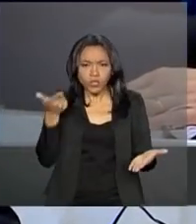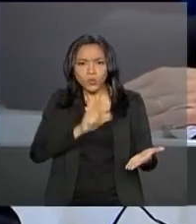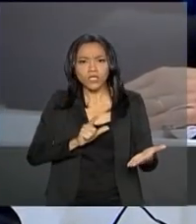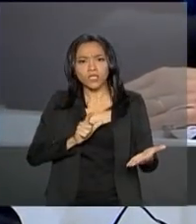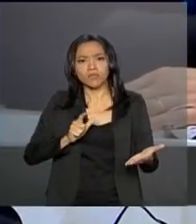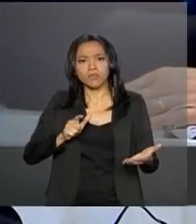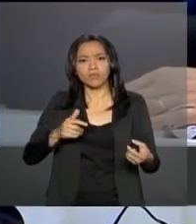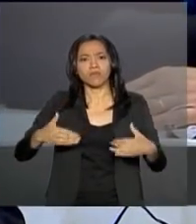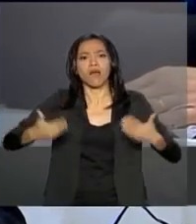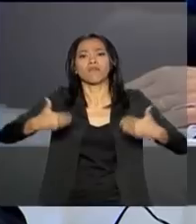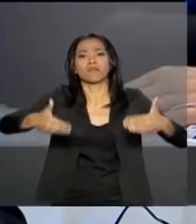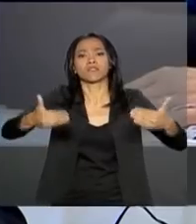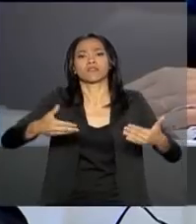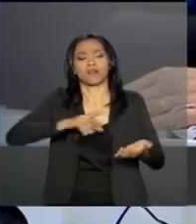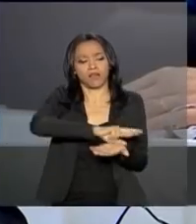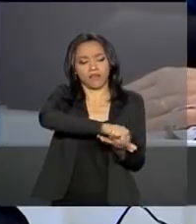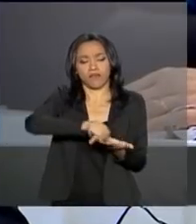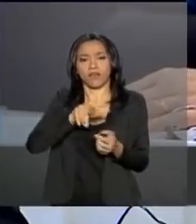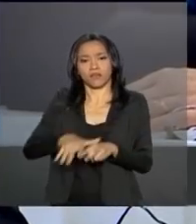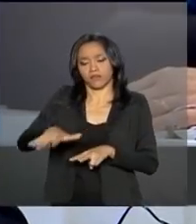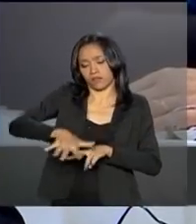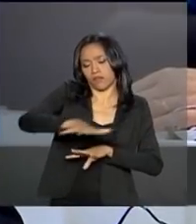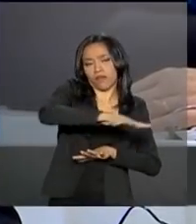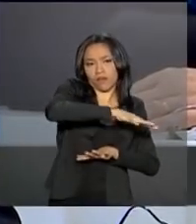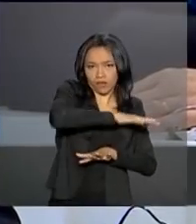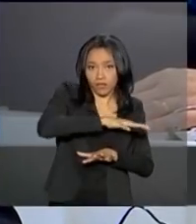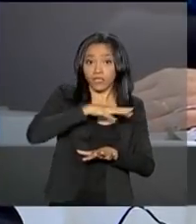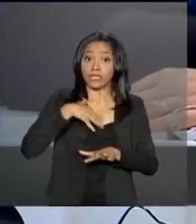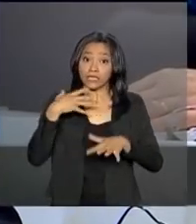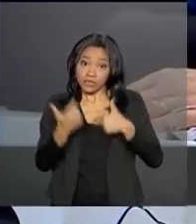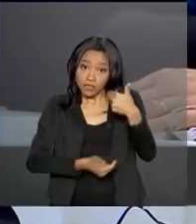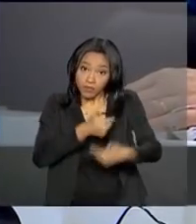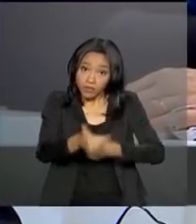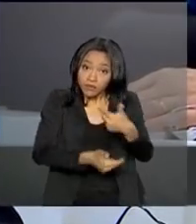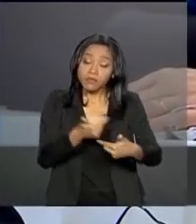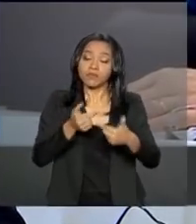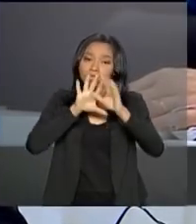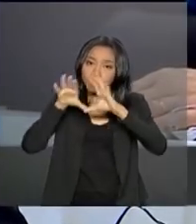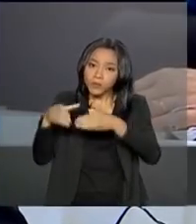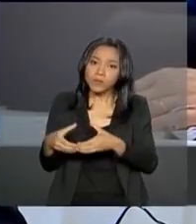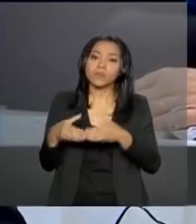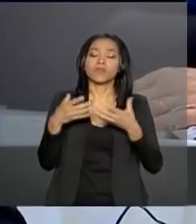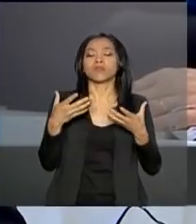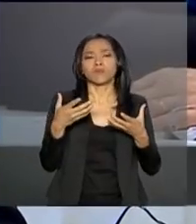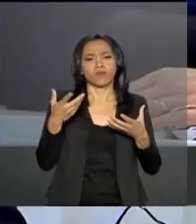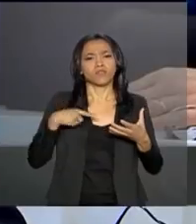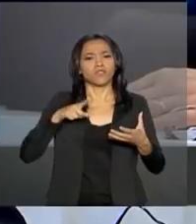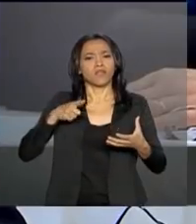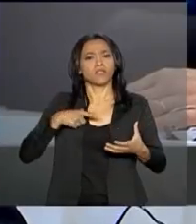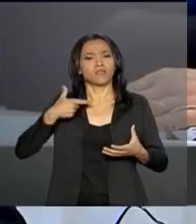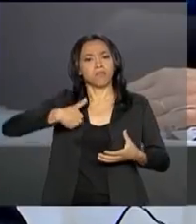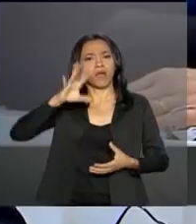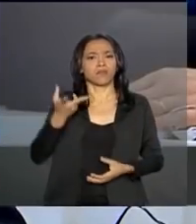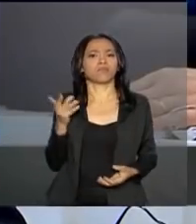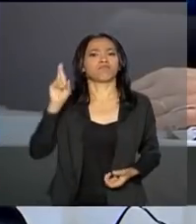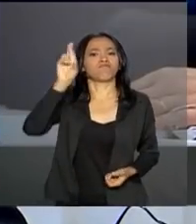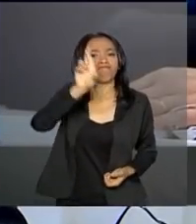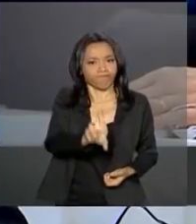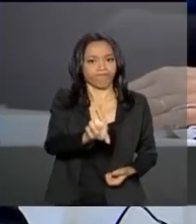áreas trabalhamos para que as instituições de bretton woods fossem mais representativas e eficazes